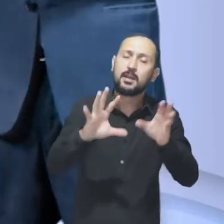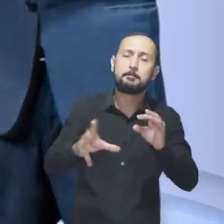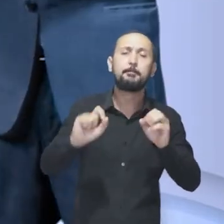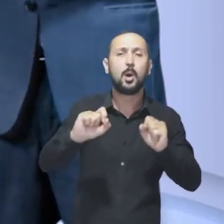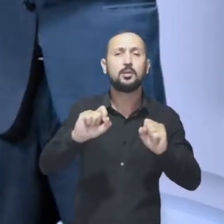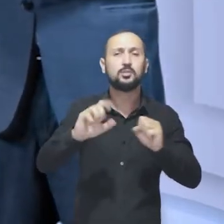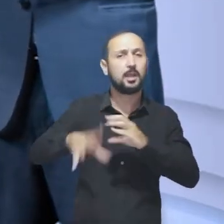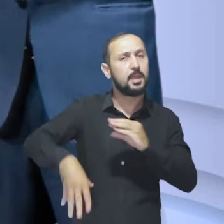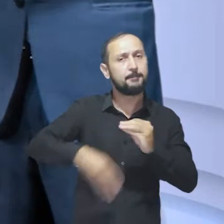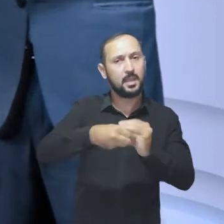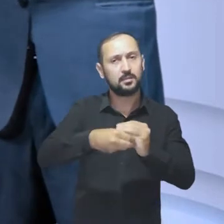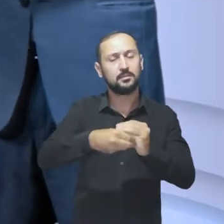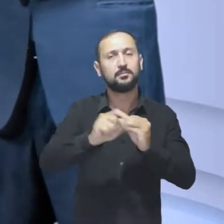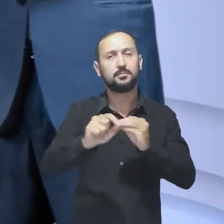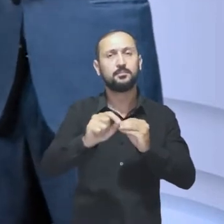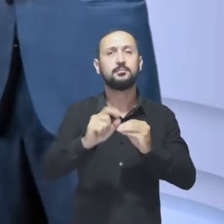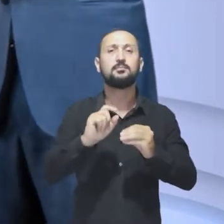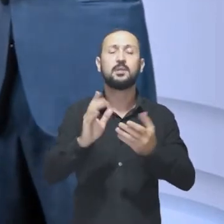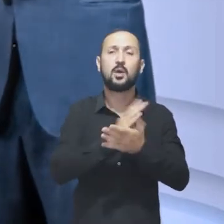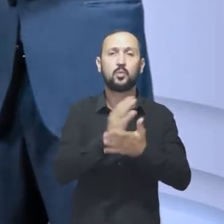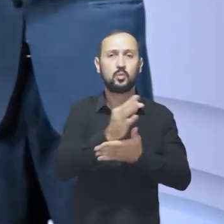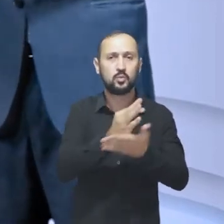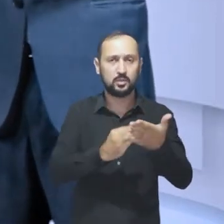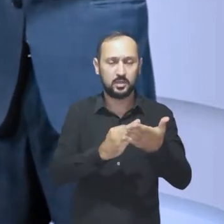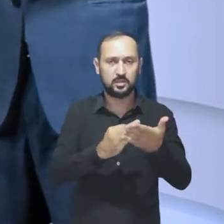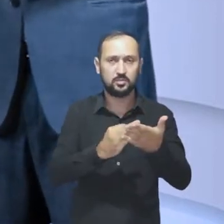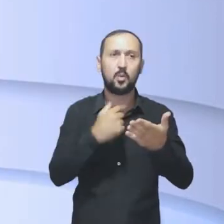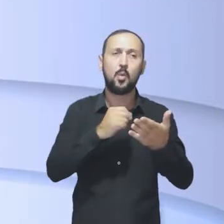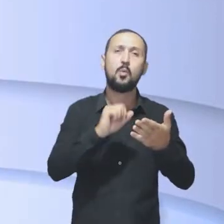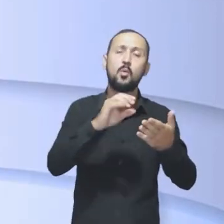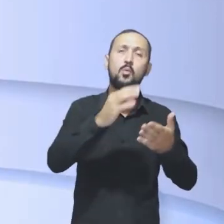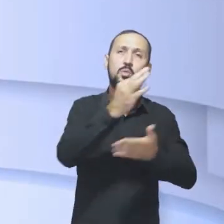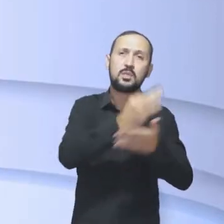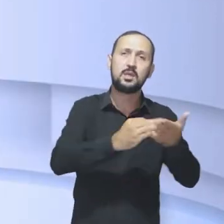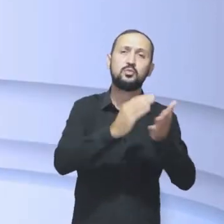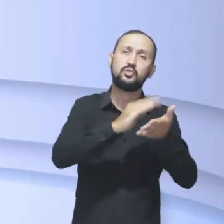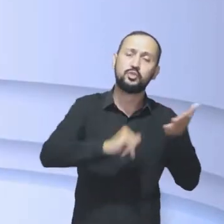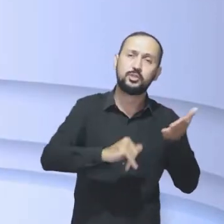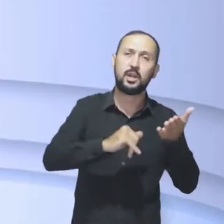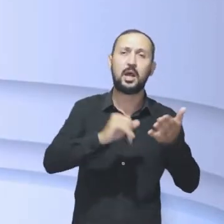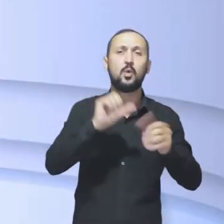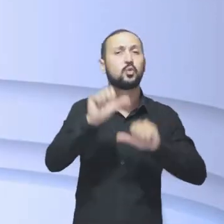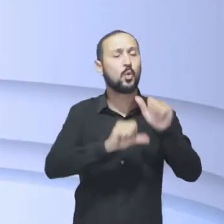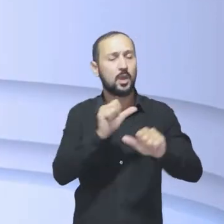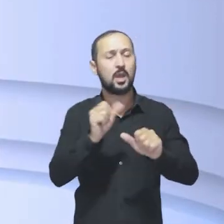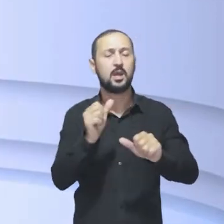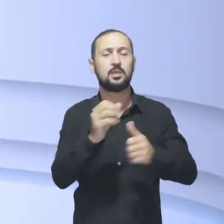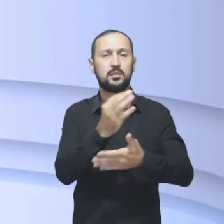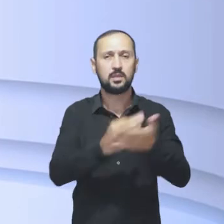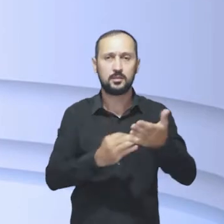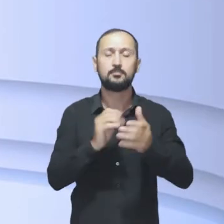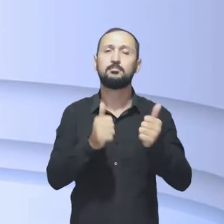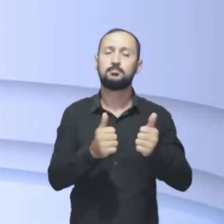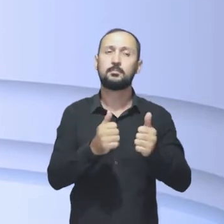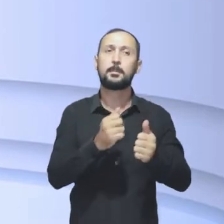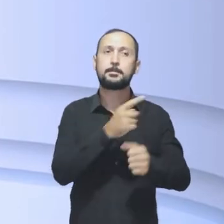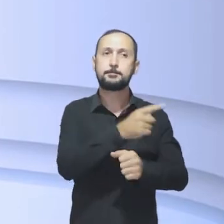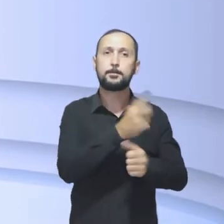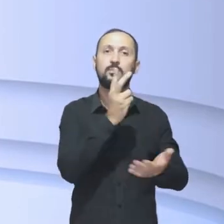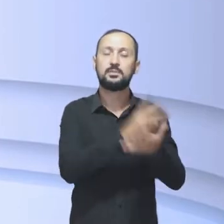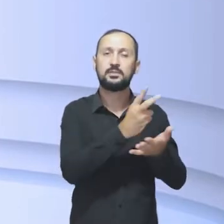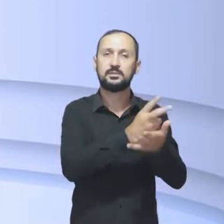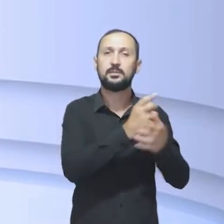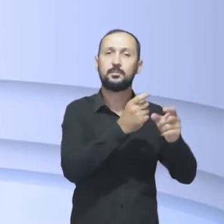O Executivo está a todo momento atento aos projetos e muitas das vezes faz sugestões aos parlamentares